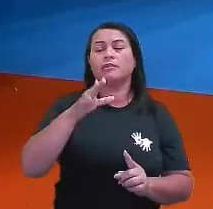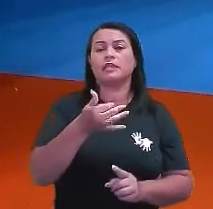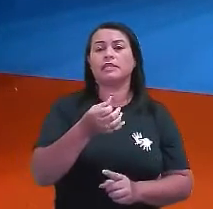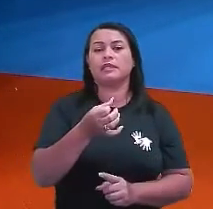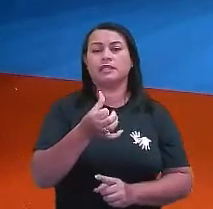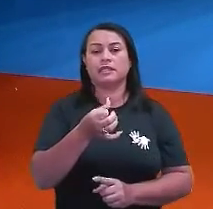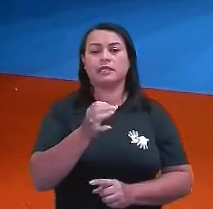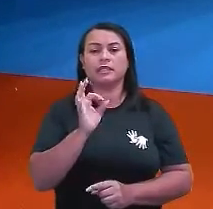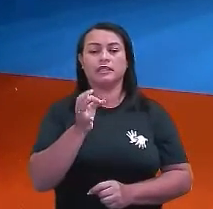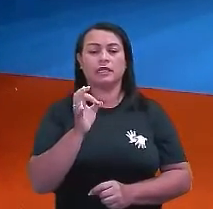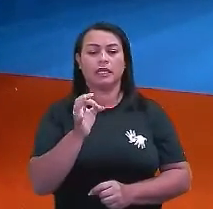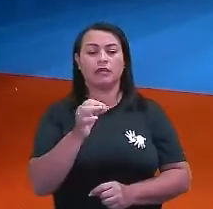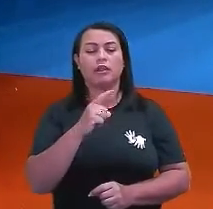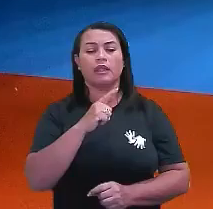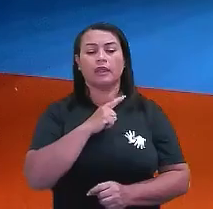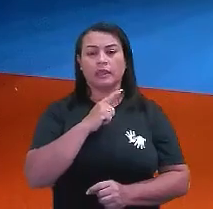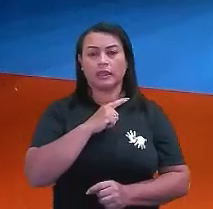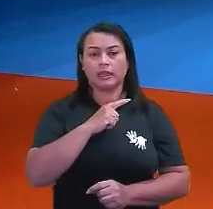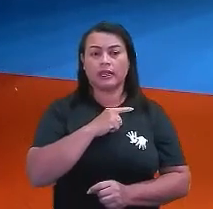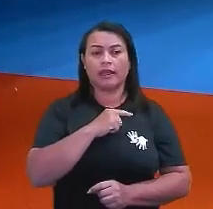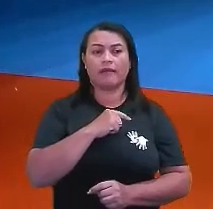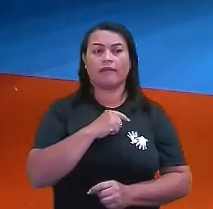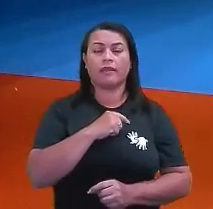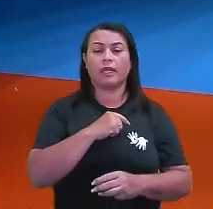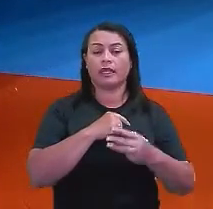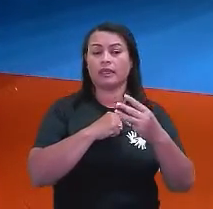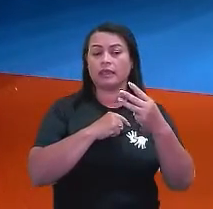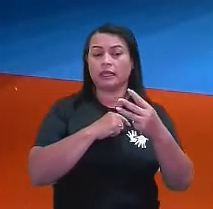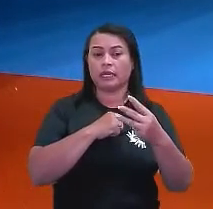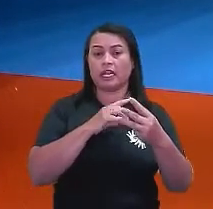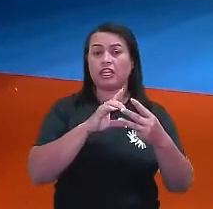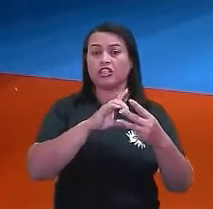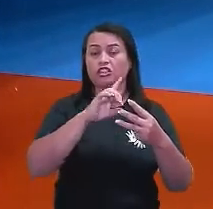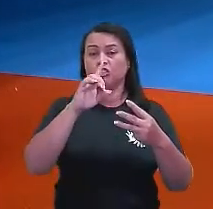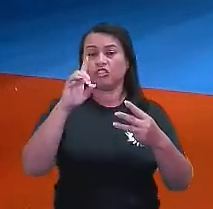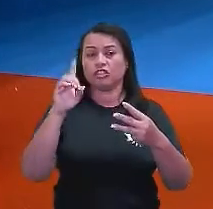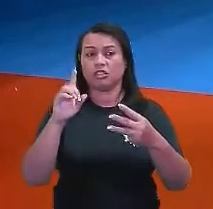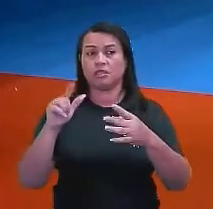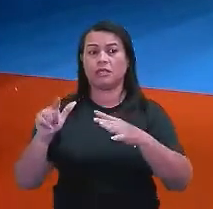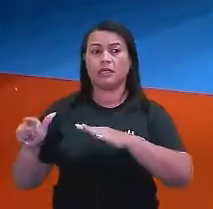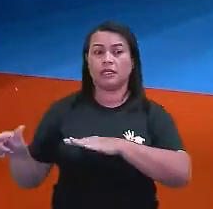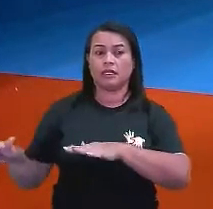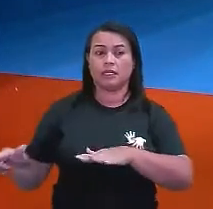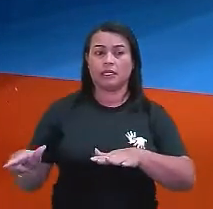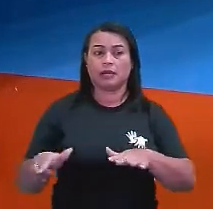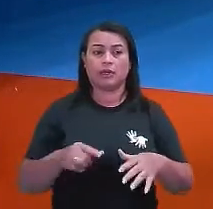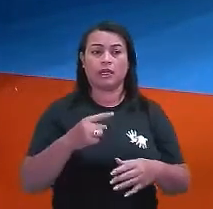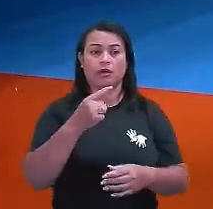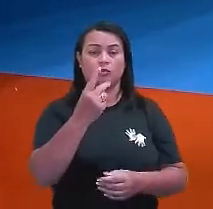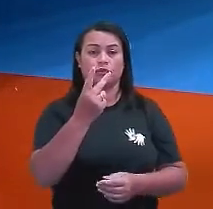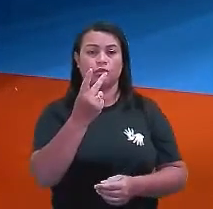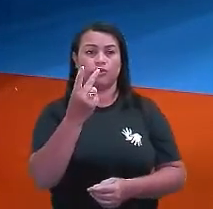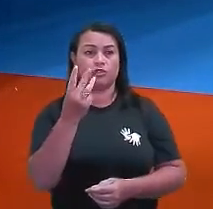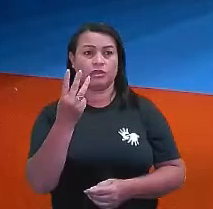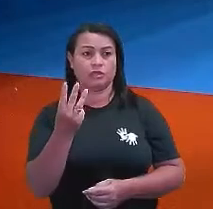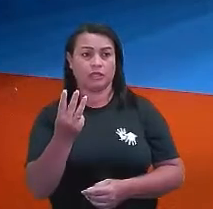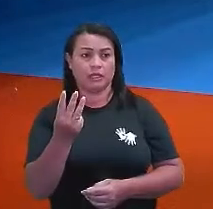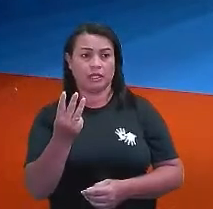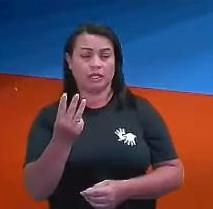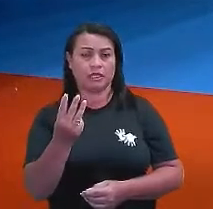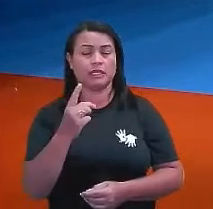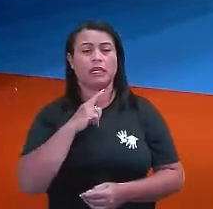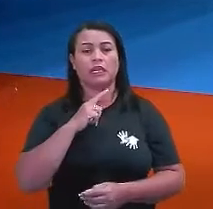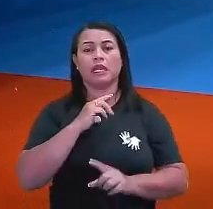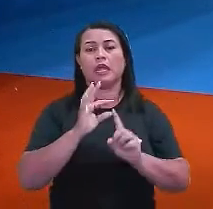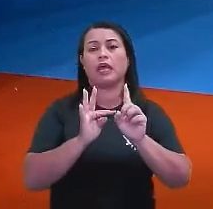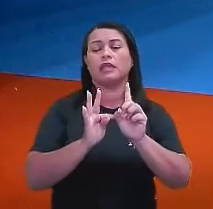16, tá? Teve 3 dias na semana, né? 1, 2, 3, e que a